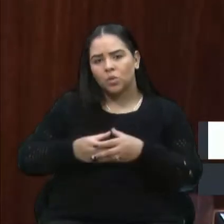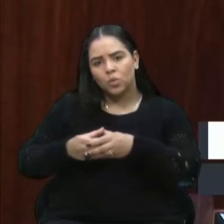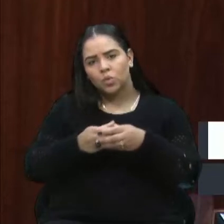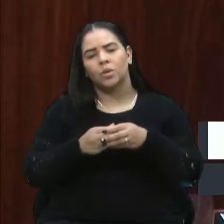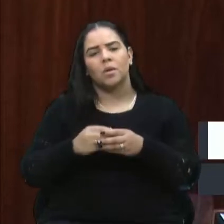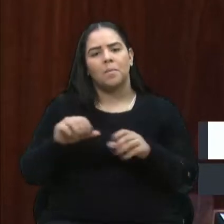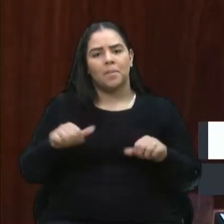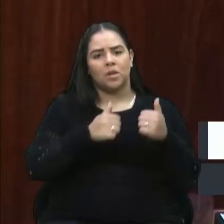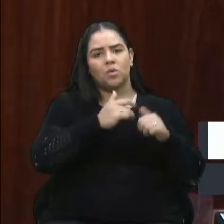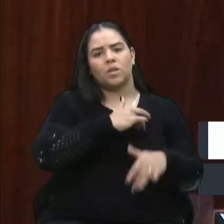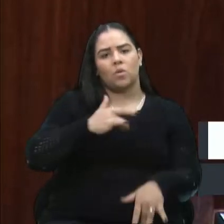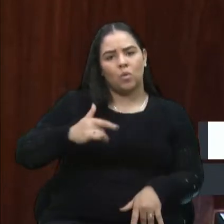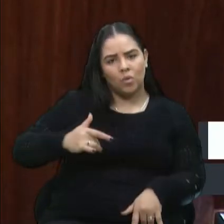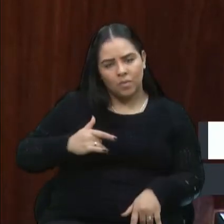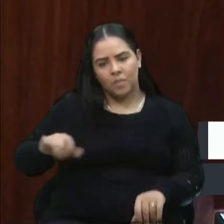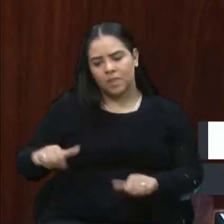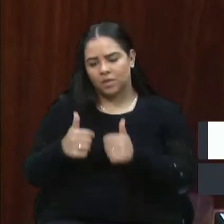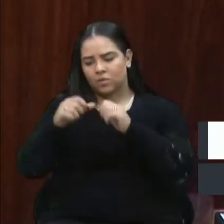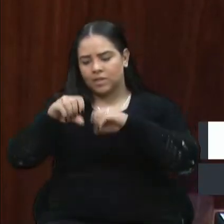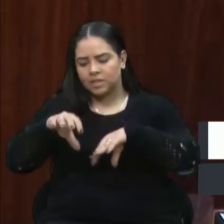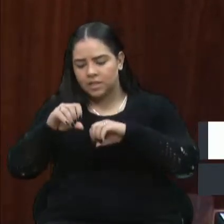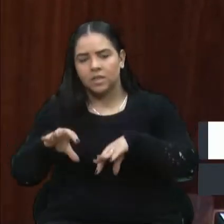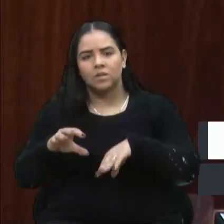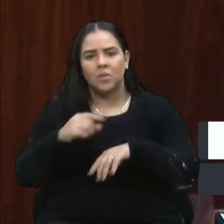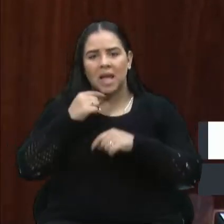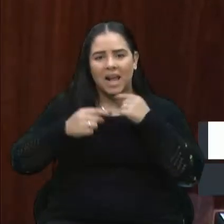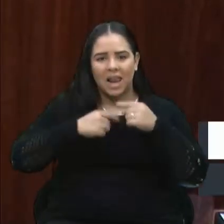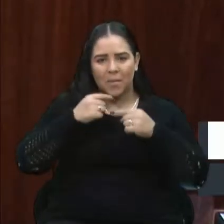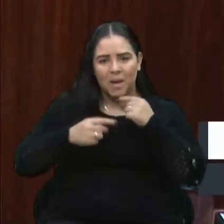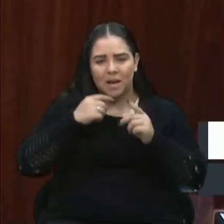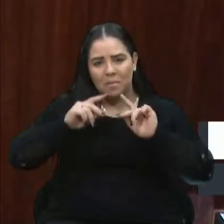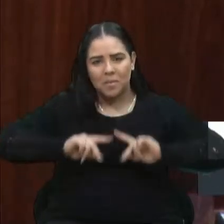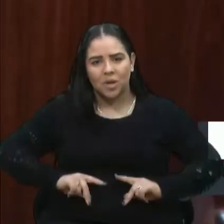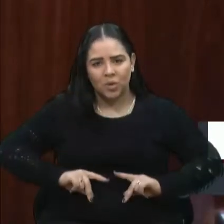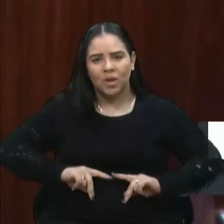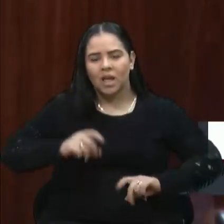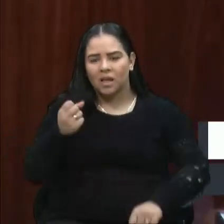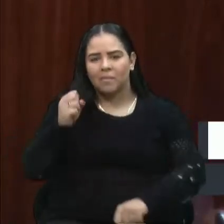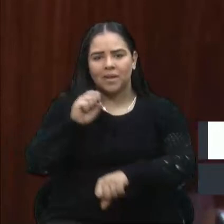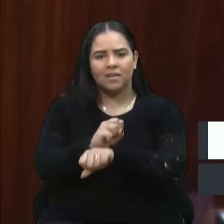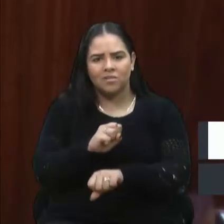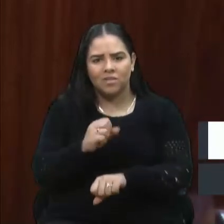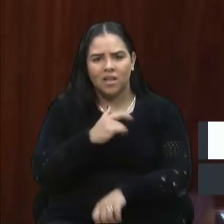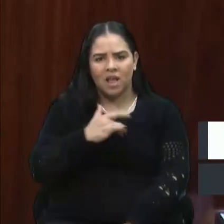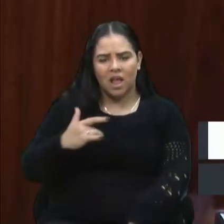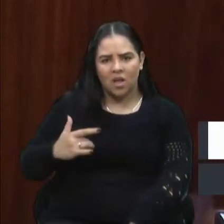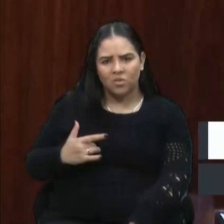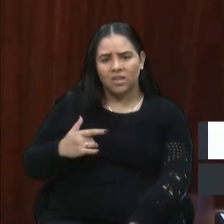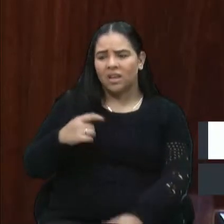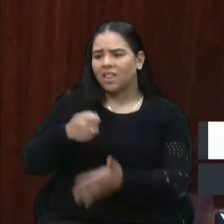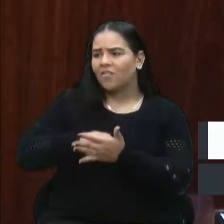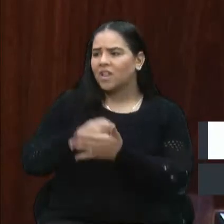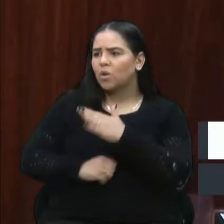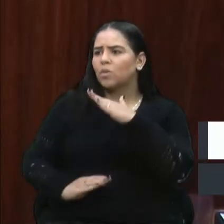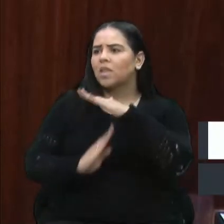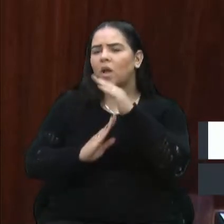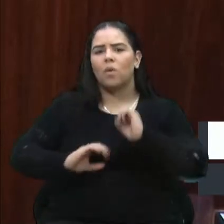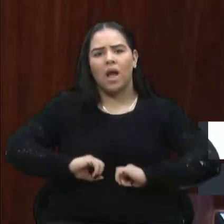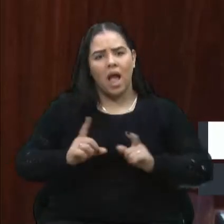a saúde, que se melhore a educação, reclamar de pessoas que estão esperando na saúde e defender o teto de gastos, porque